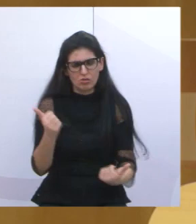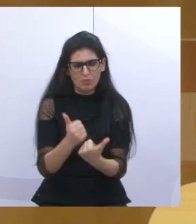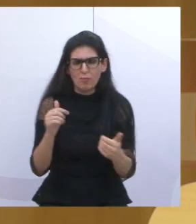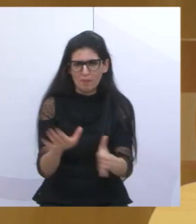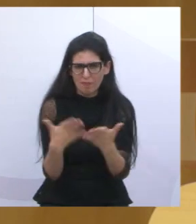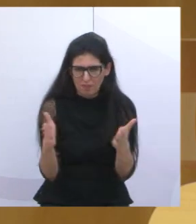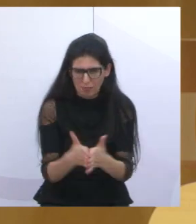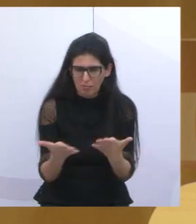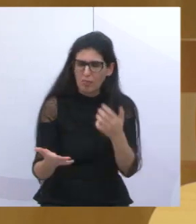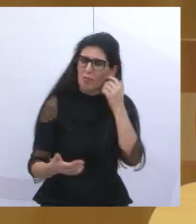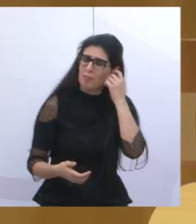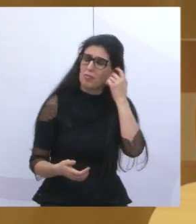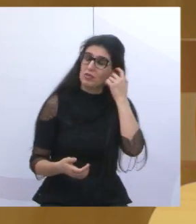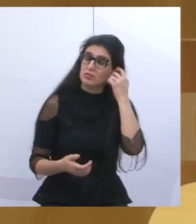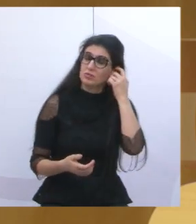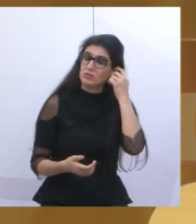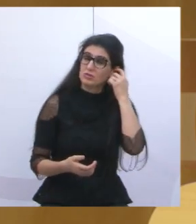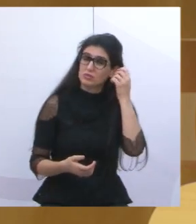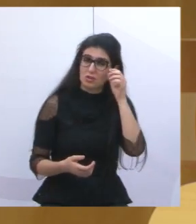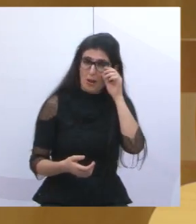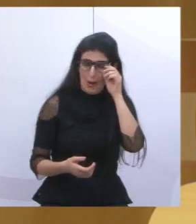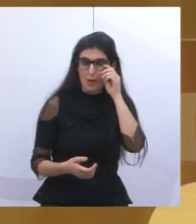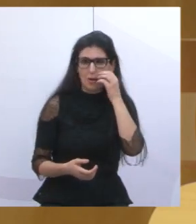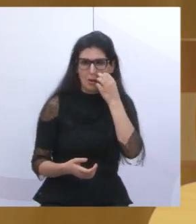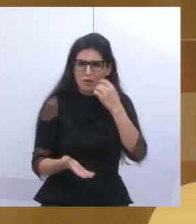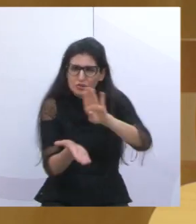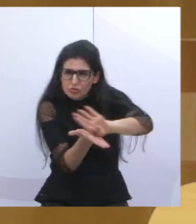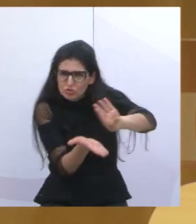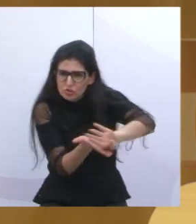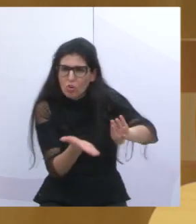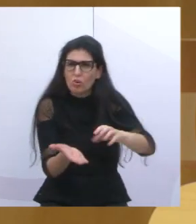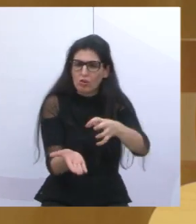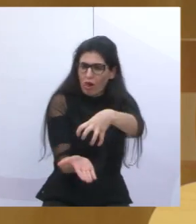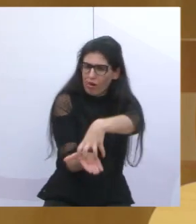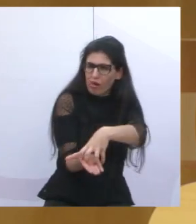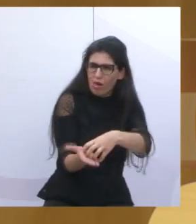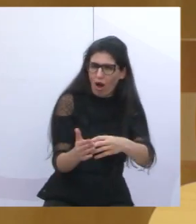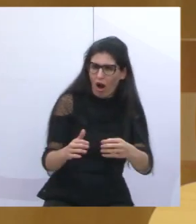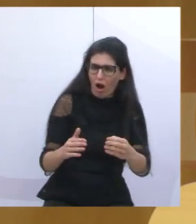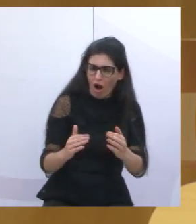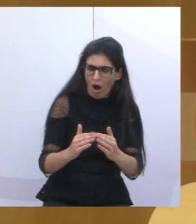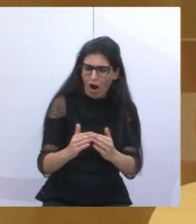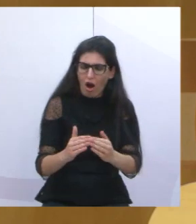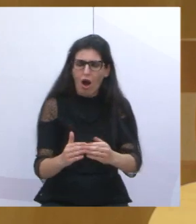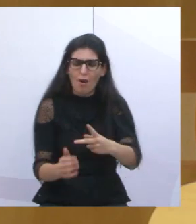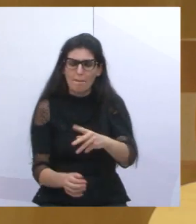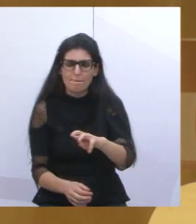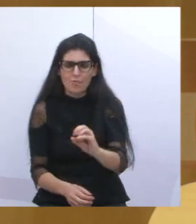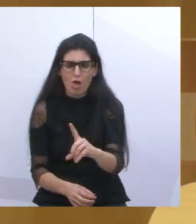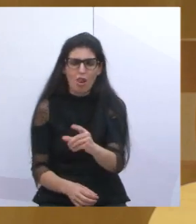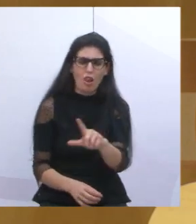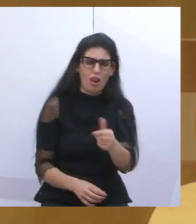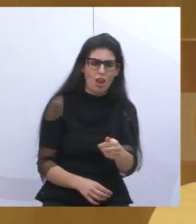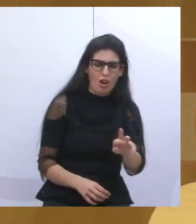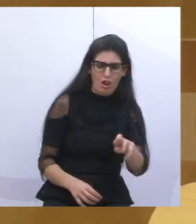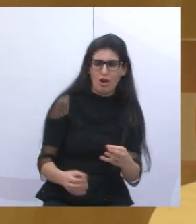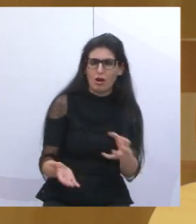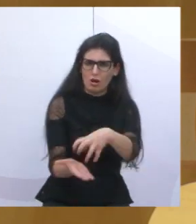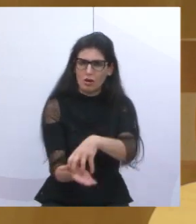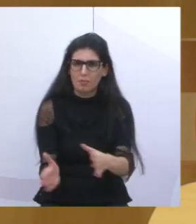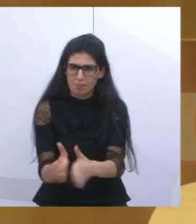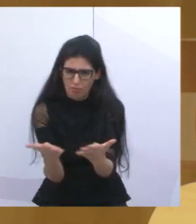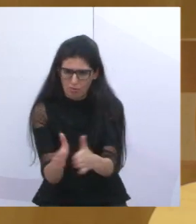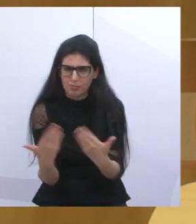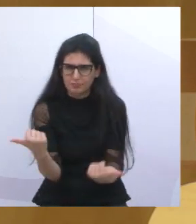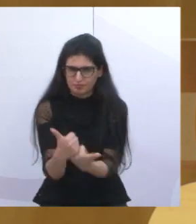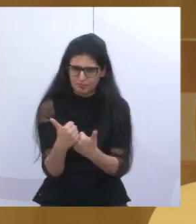tirou-se da pasta da Prolar para fazer asfalto. Eu acho que nós temos que